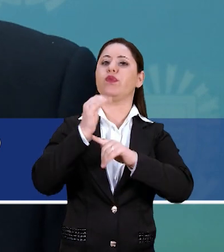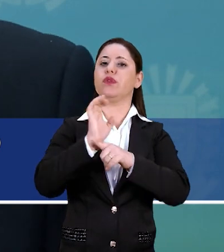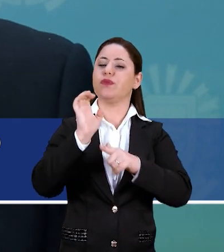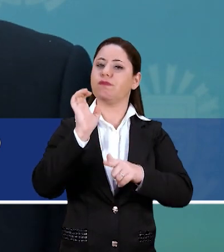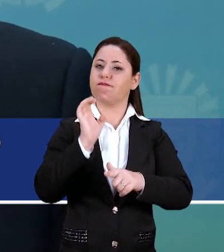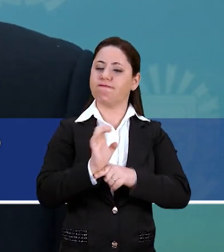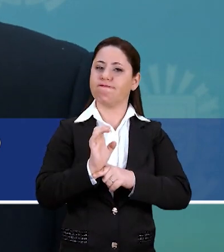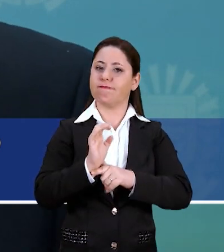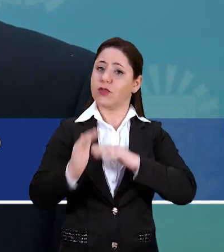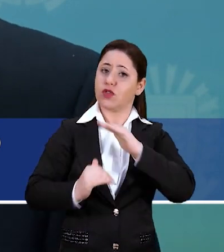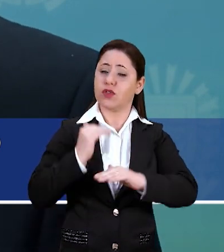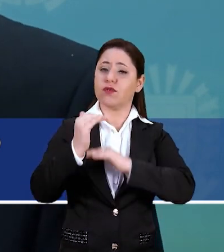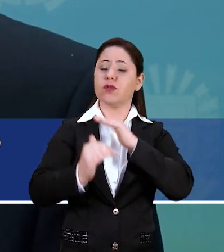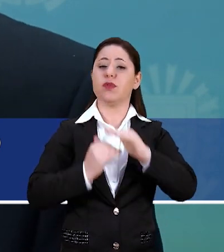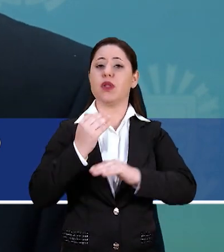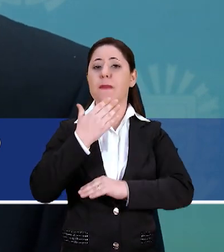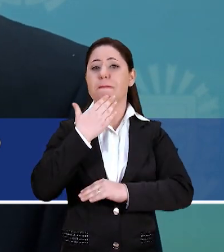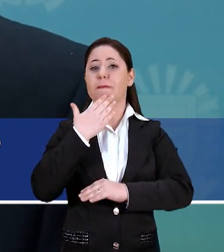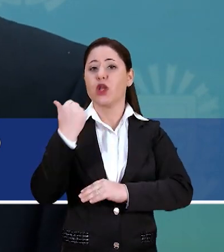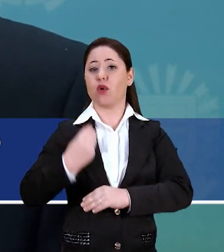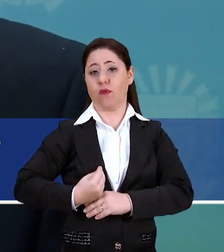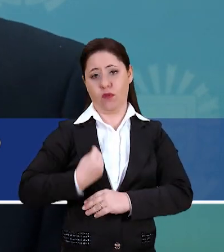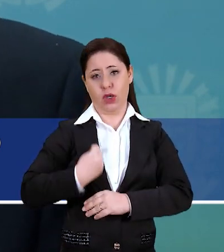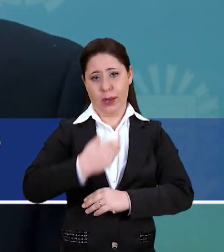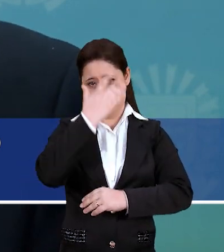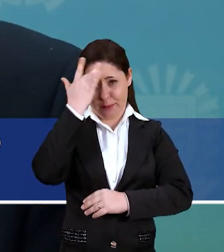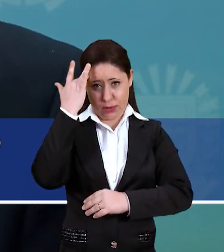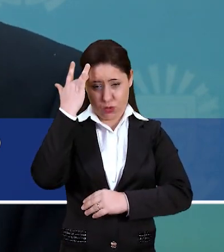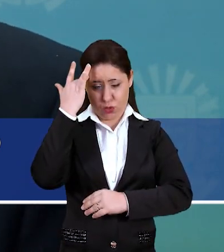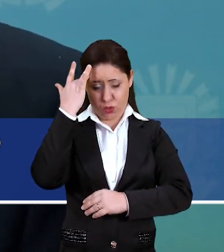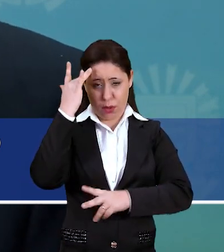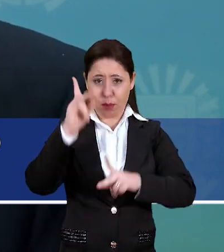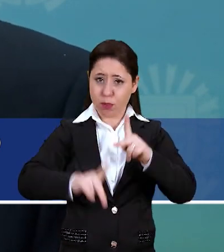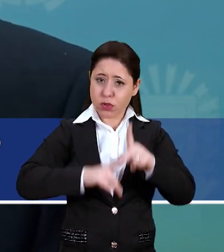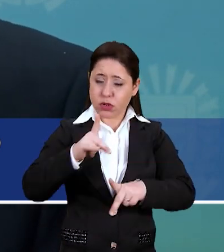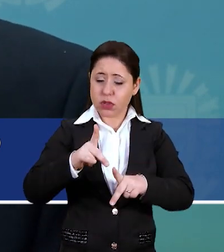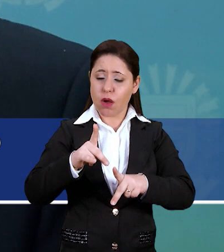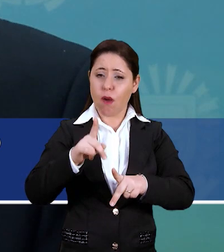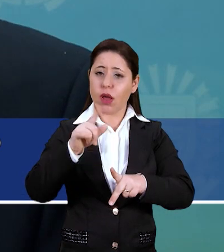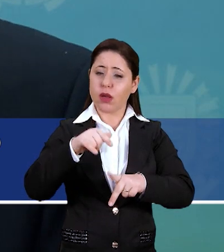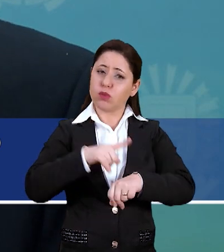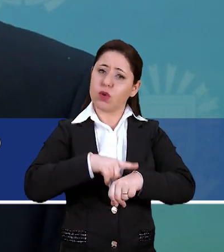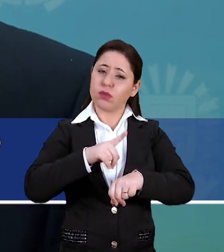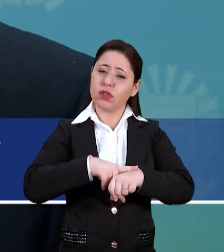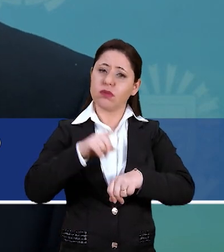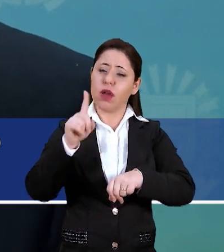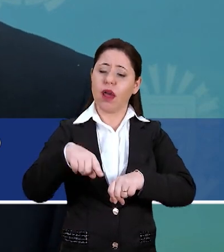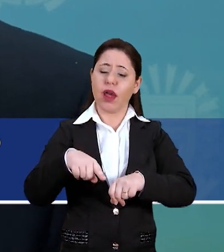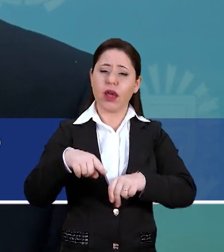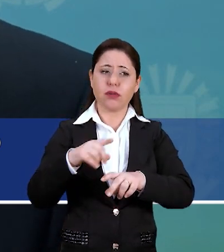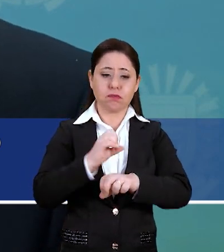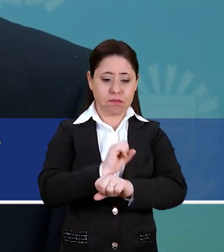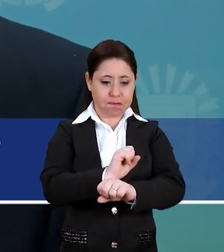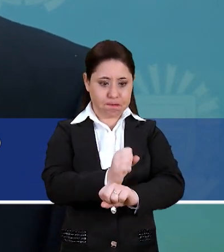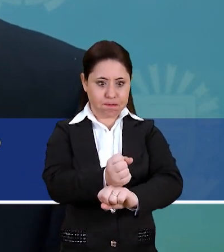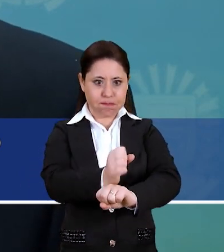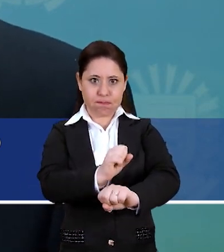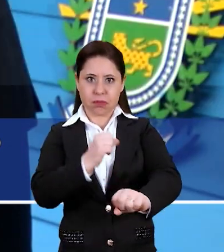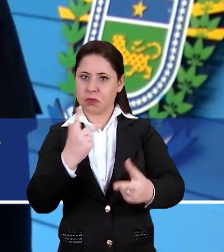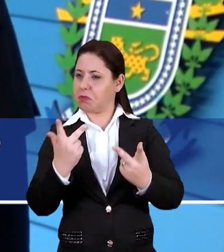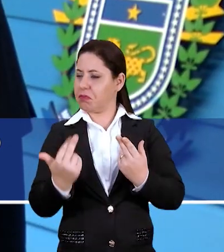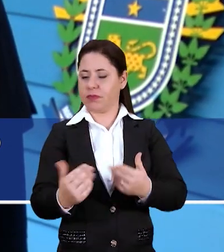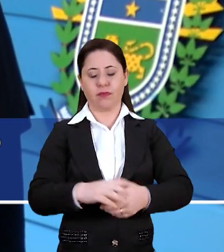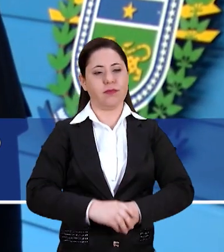desenvolvimento das condições de vida das pessoas. Então, a importância desse momento se reveste assim, de uma grandeza